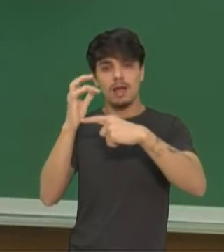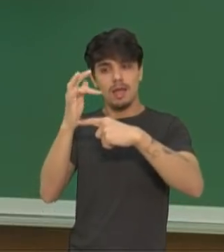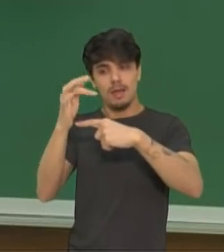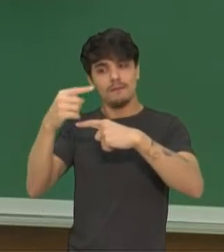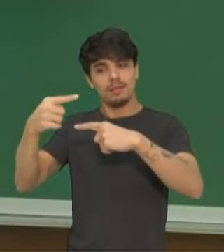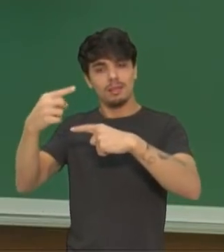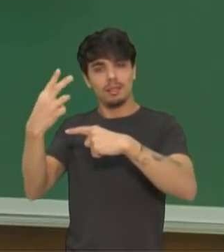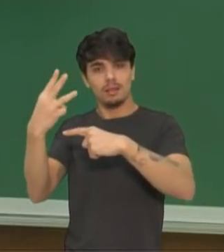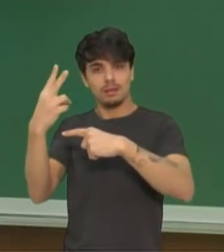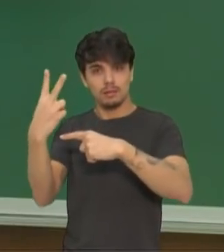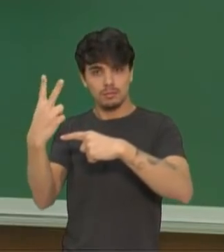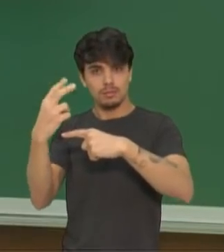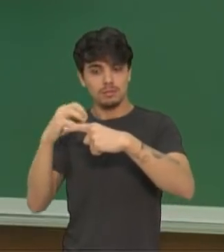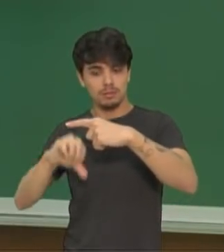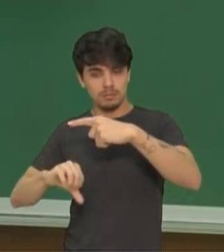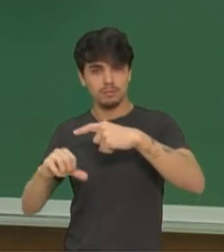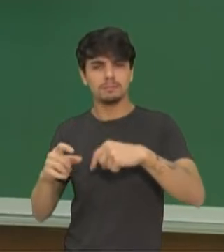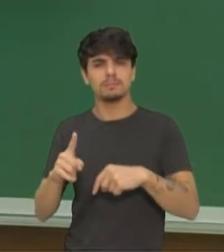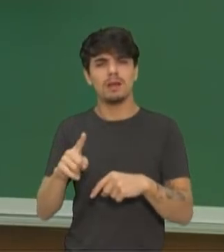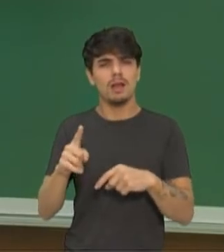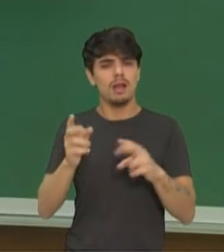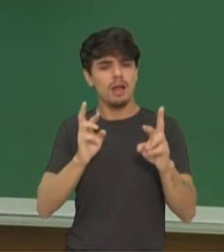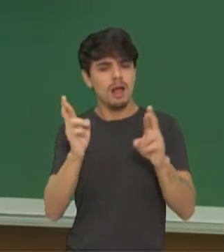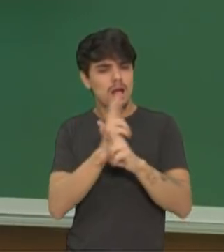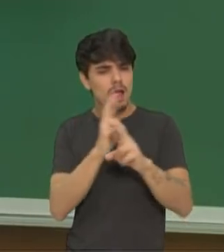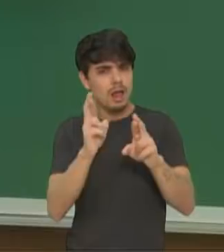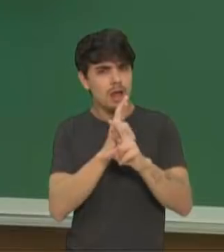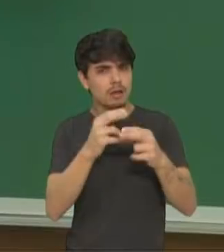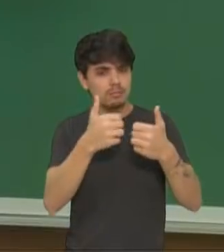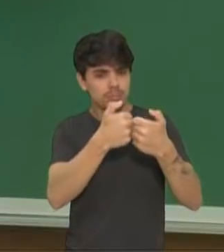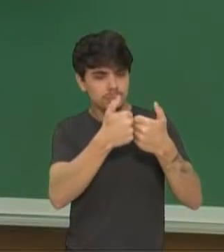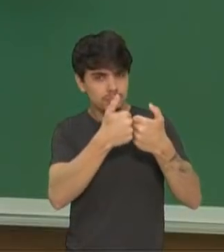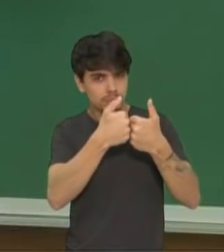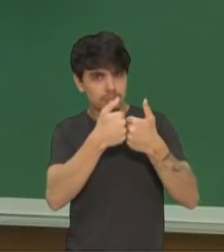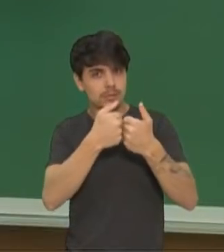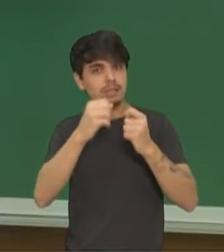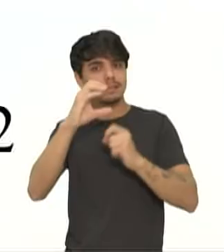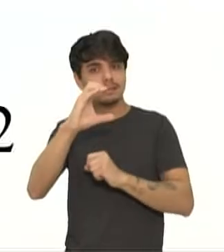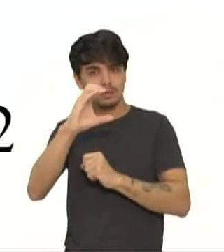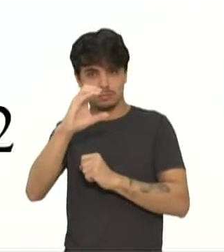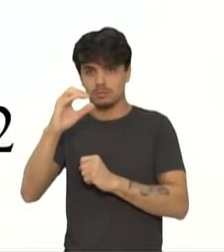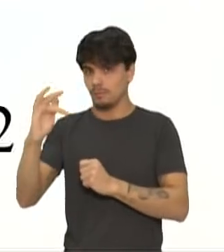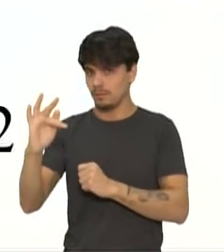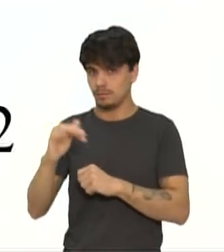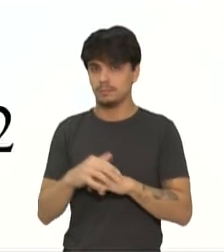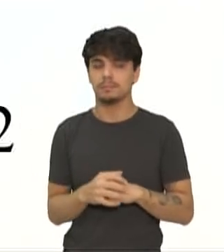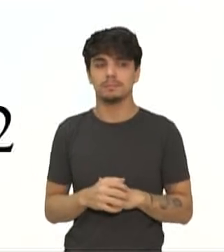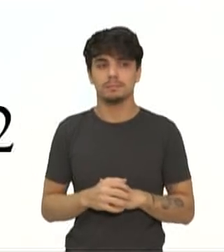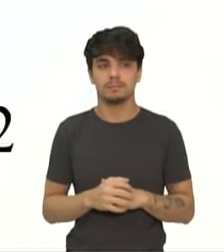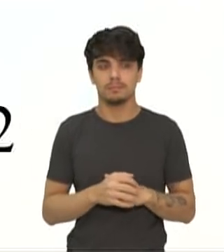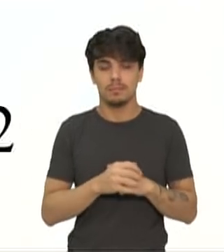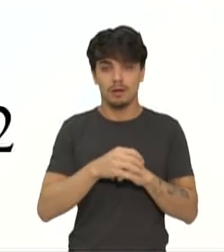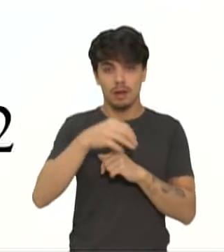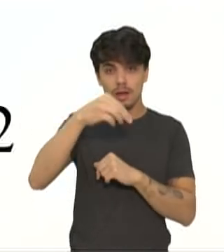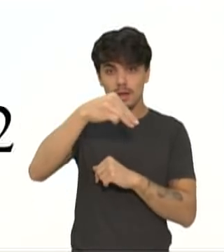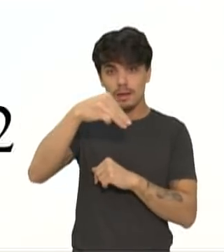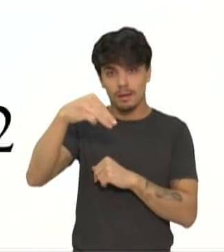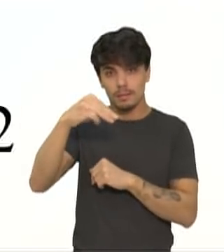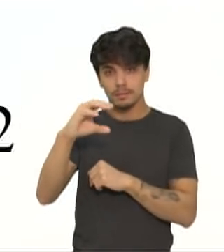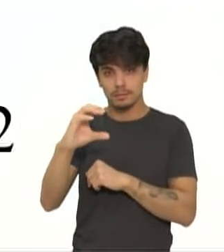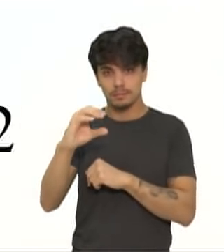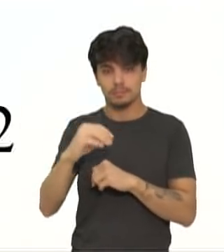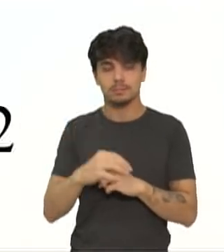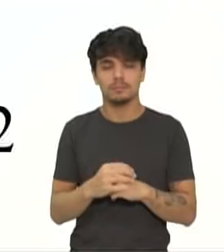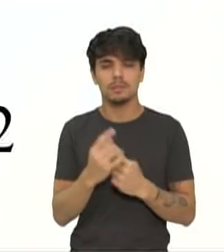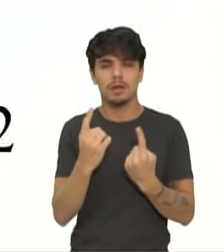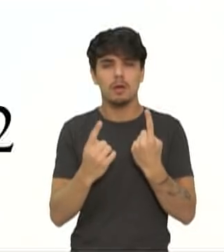é a relação física, né, entre graus Celsius e Fahrenheit. Bom, vamos tirar o mínimo múltiplo comum? Qual o mínimo múltiplo